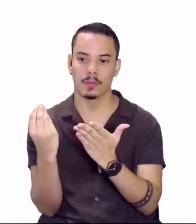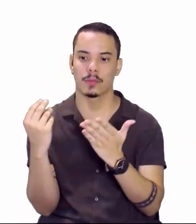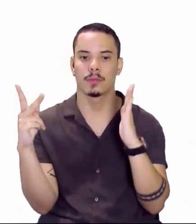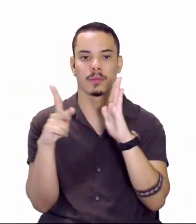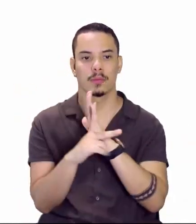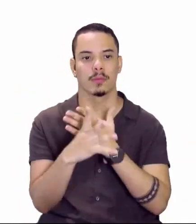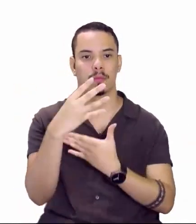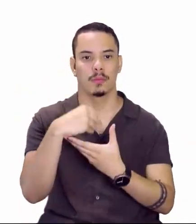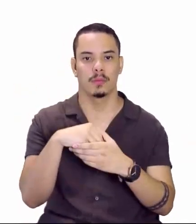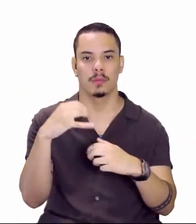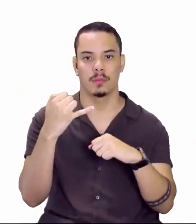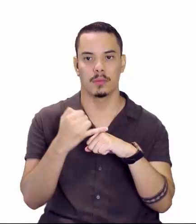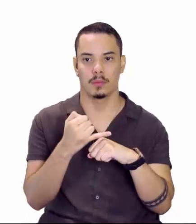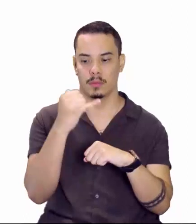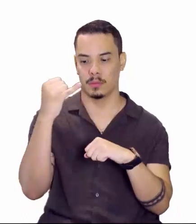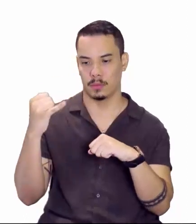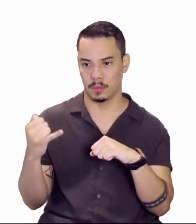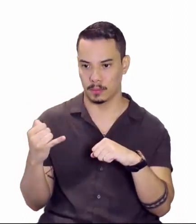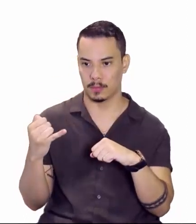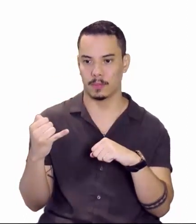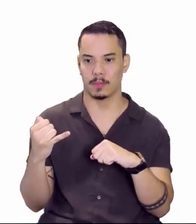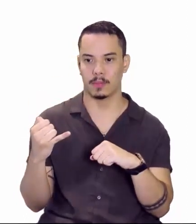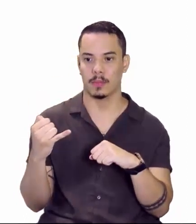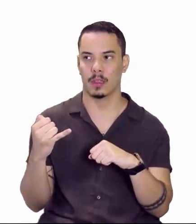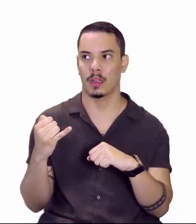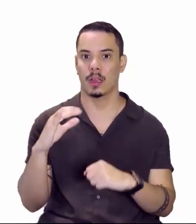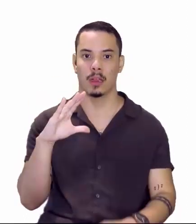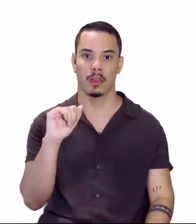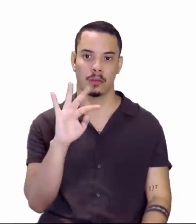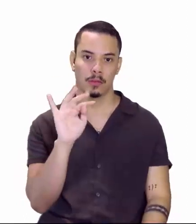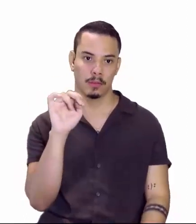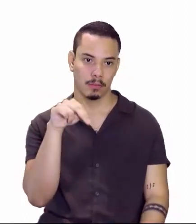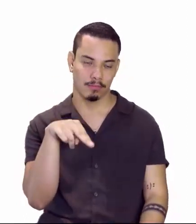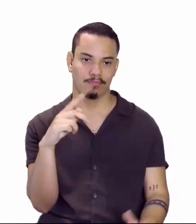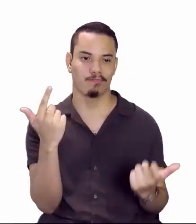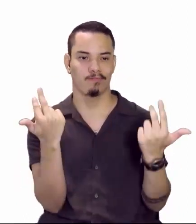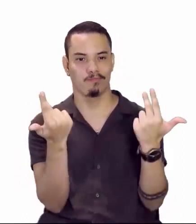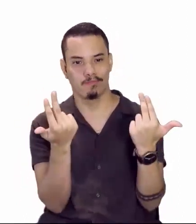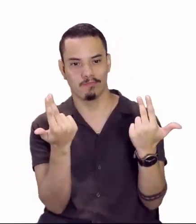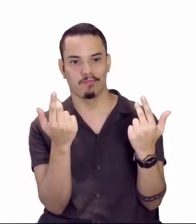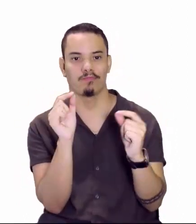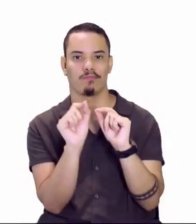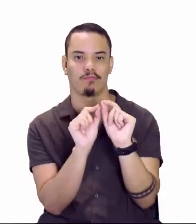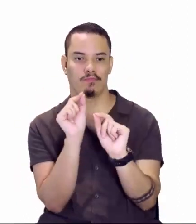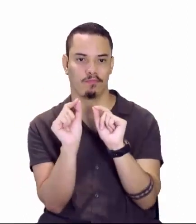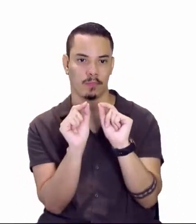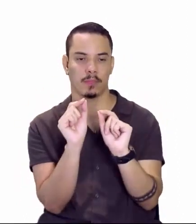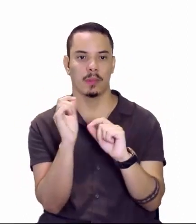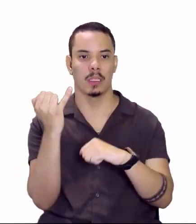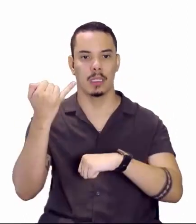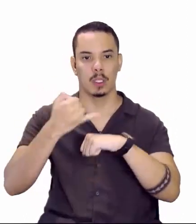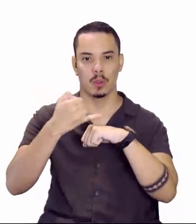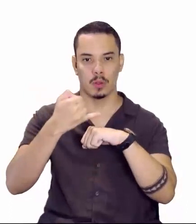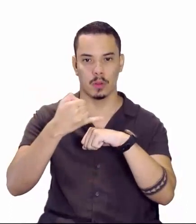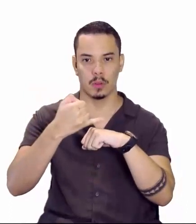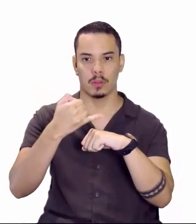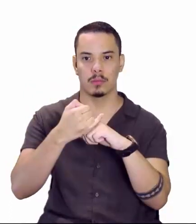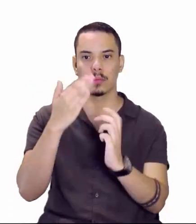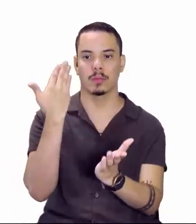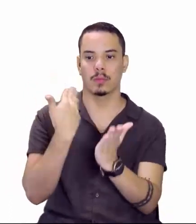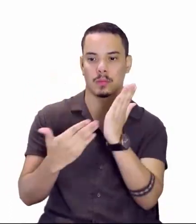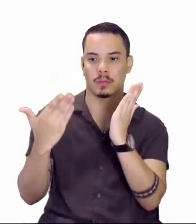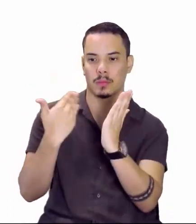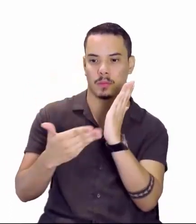do cátion propriamente dito, cátion é exatamente aquele íon, o átomo